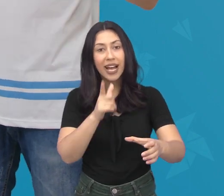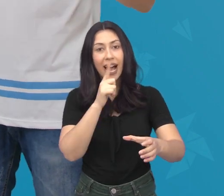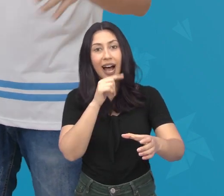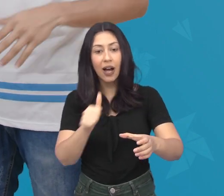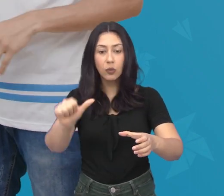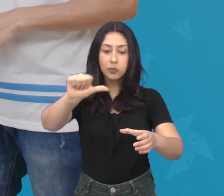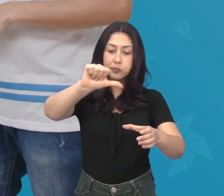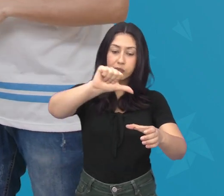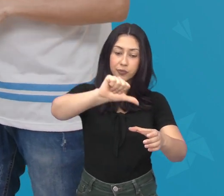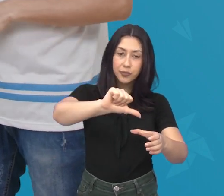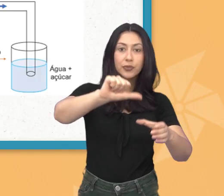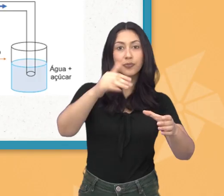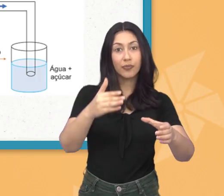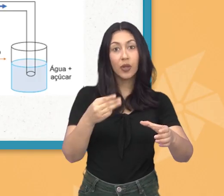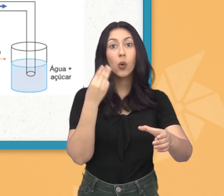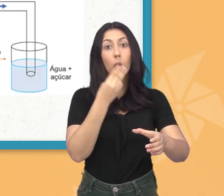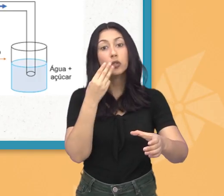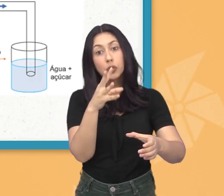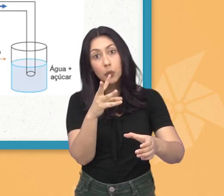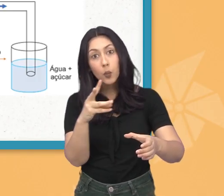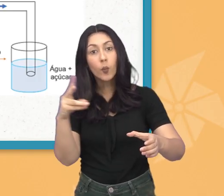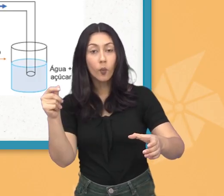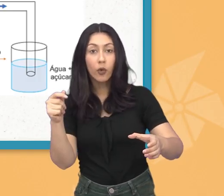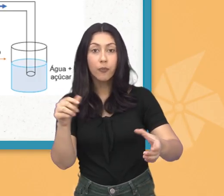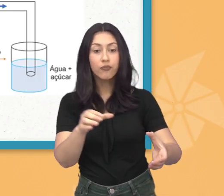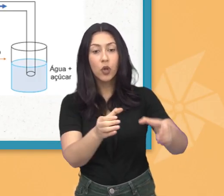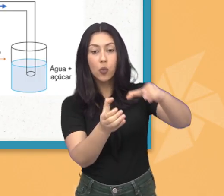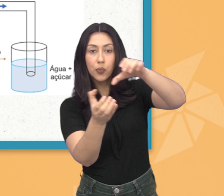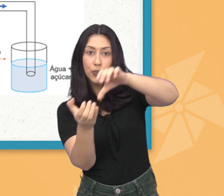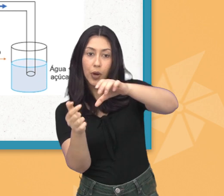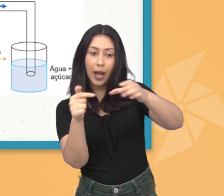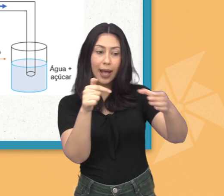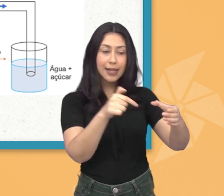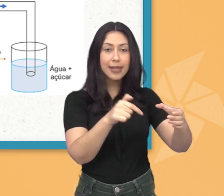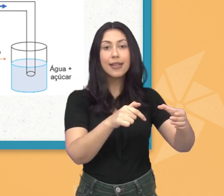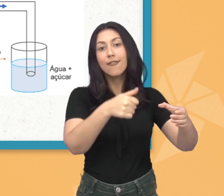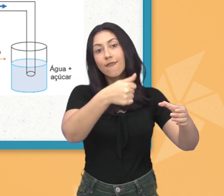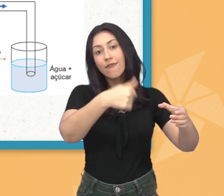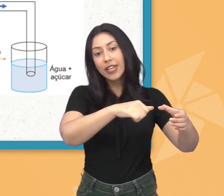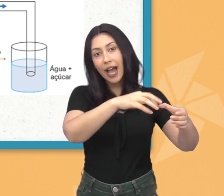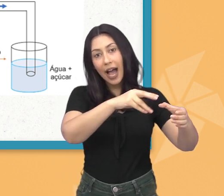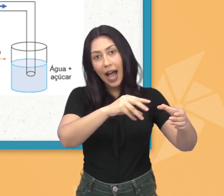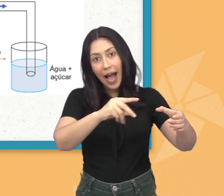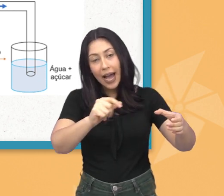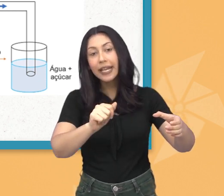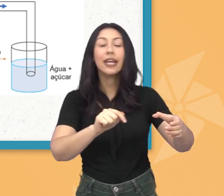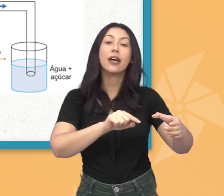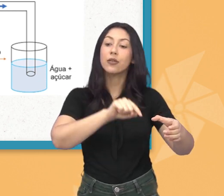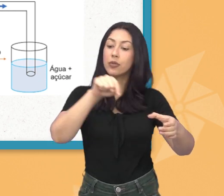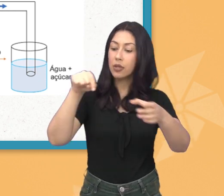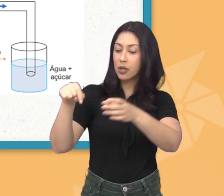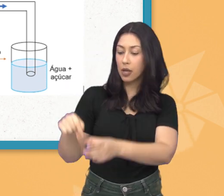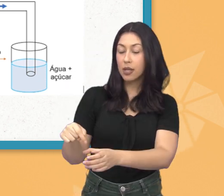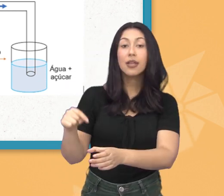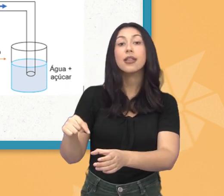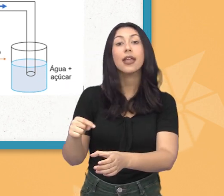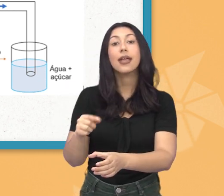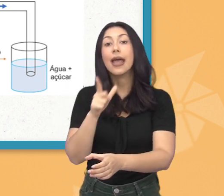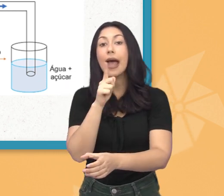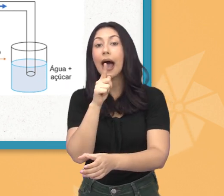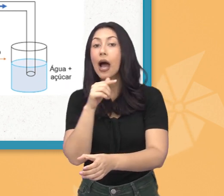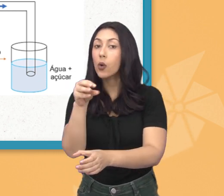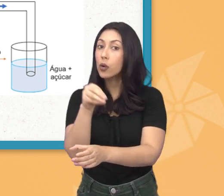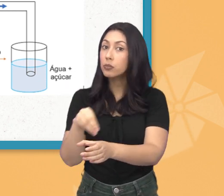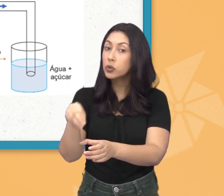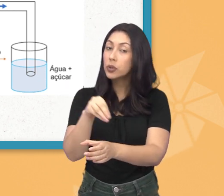areia em outro recipiente. E a dissolução fracionada, como eu falei, ela pode ser otimizada usando a sifonação, né? Que durante o processo de separação dos dois